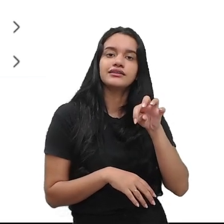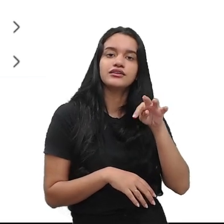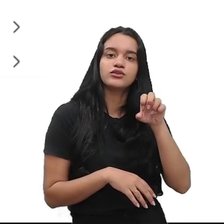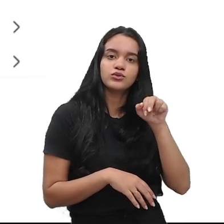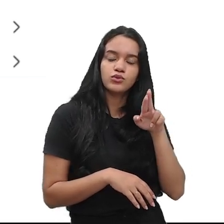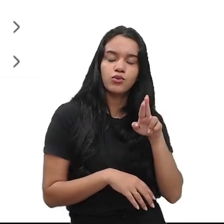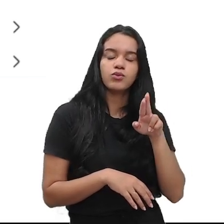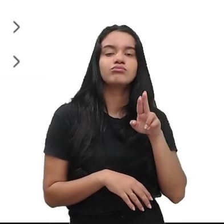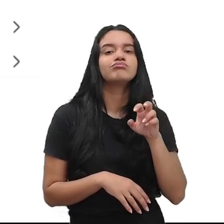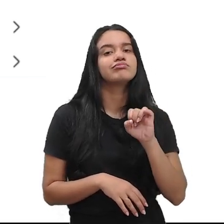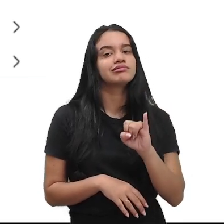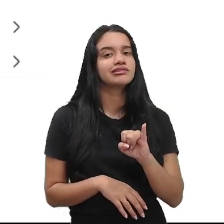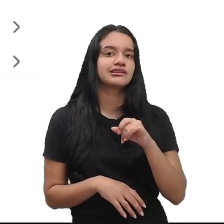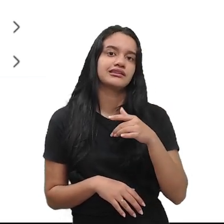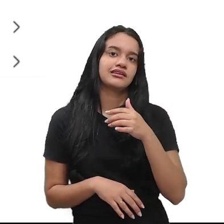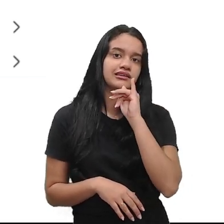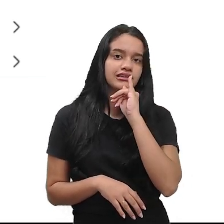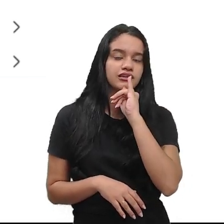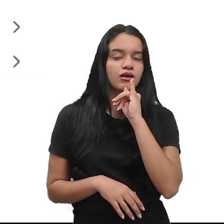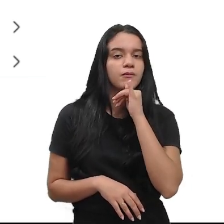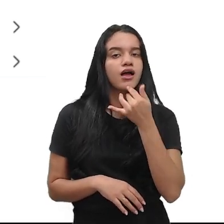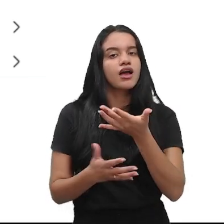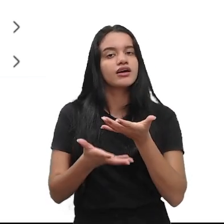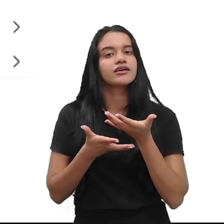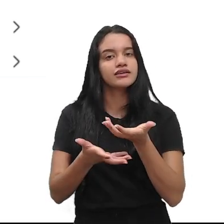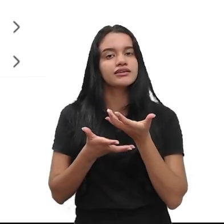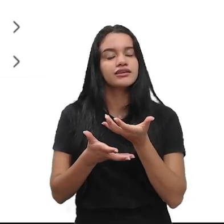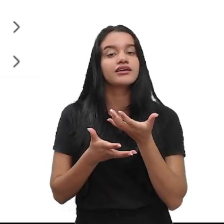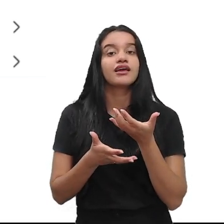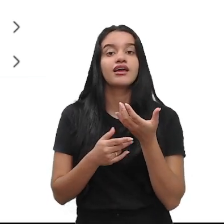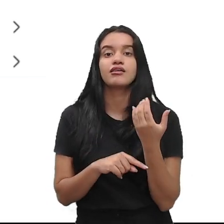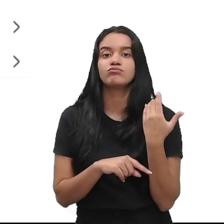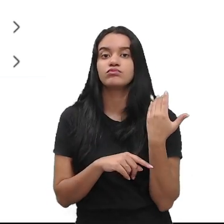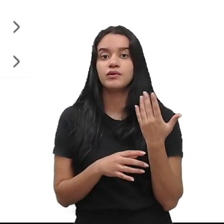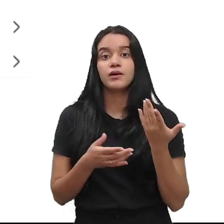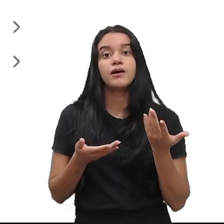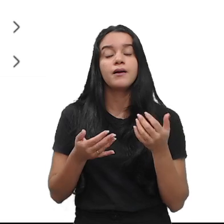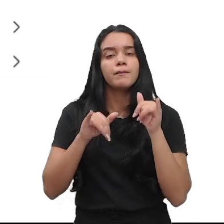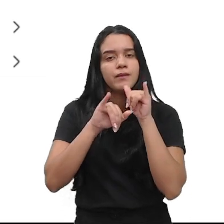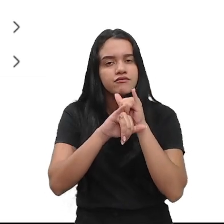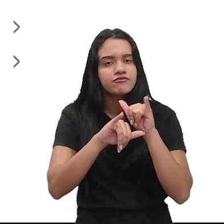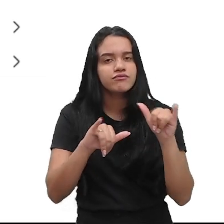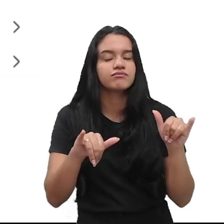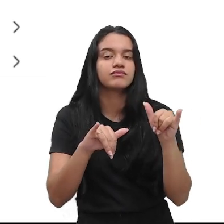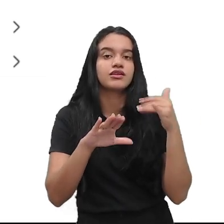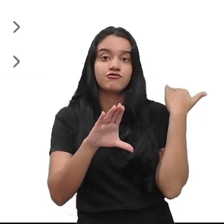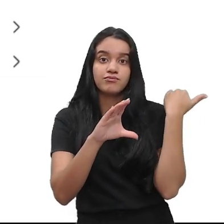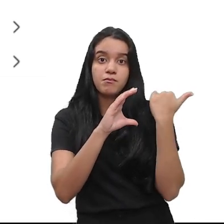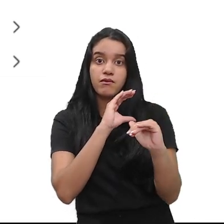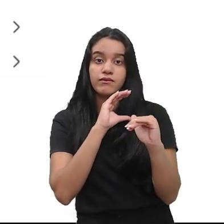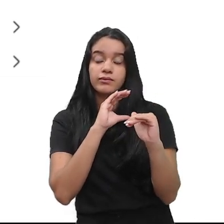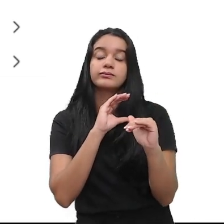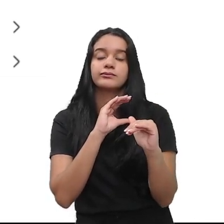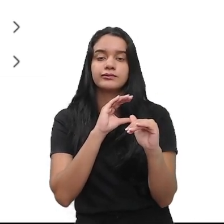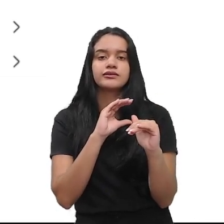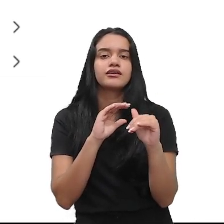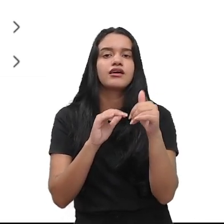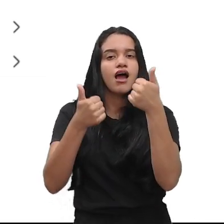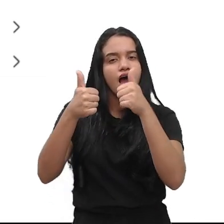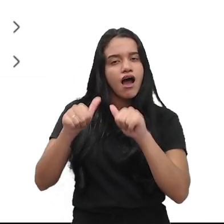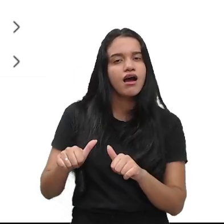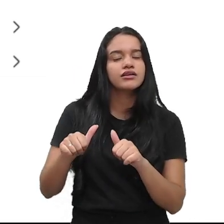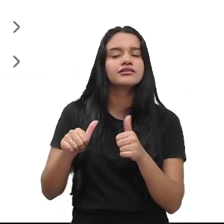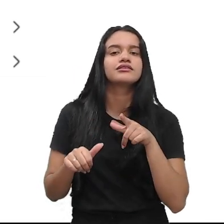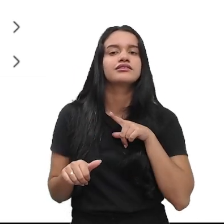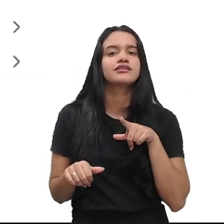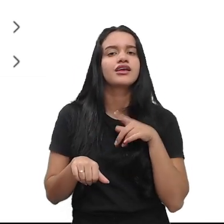está subordinado a um editor e a gente quer que a gente envie essa arte para que o editor faça os ajustes finais, ele vai